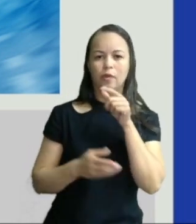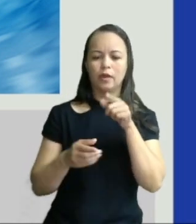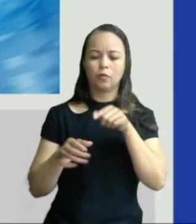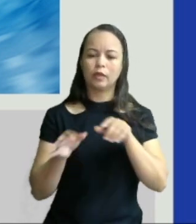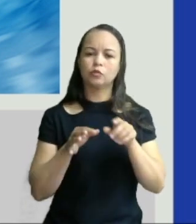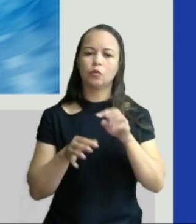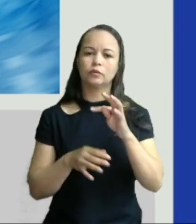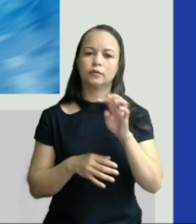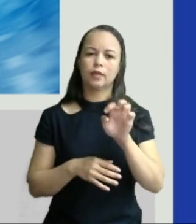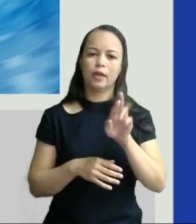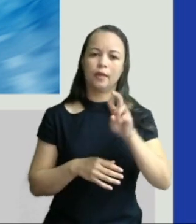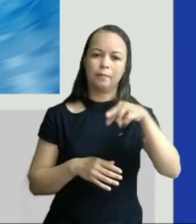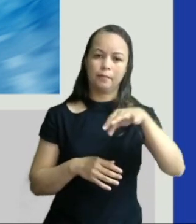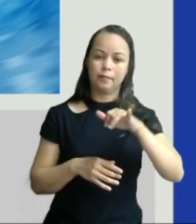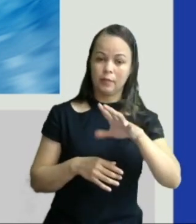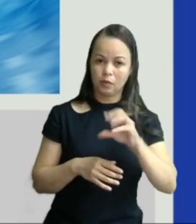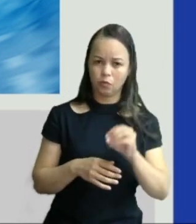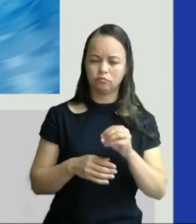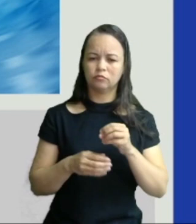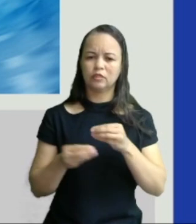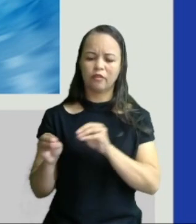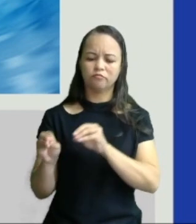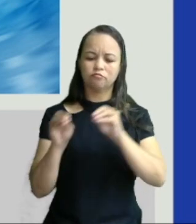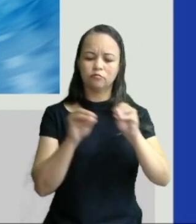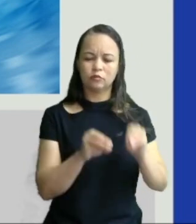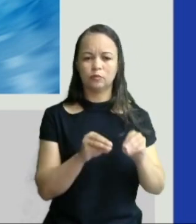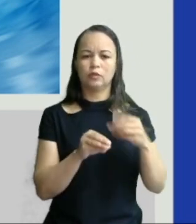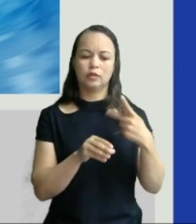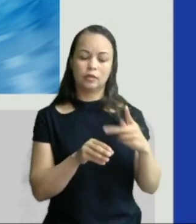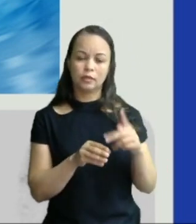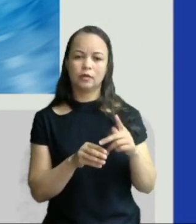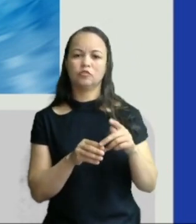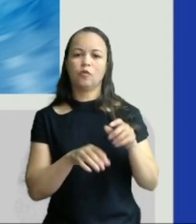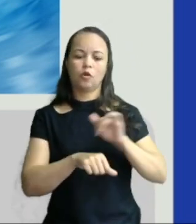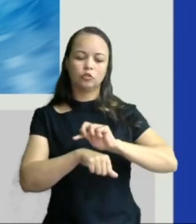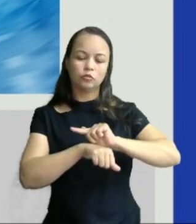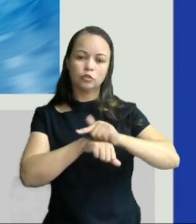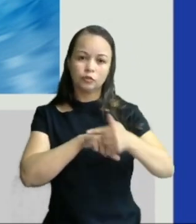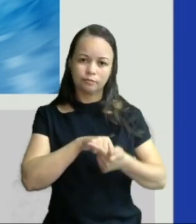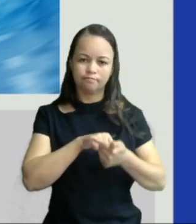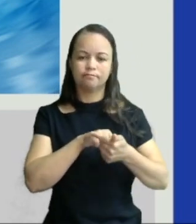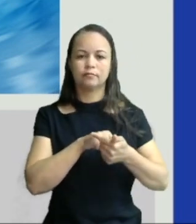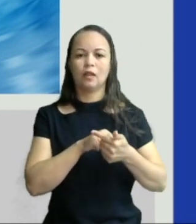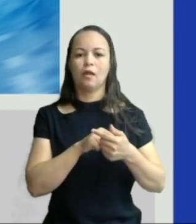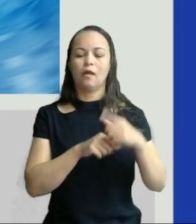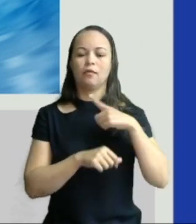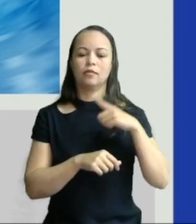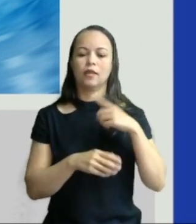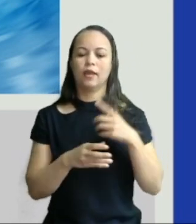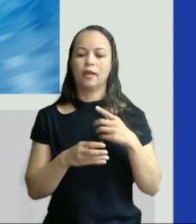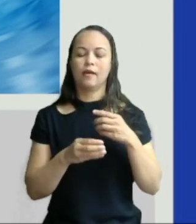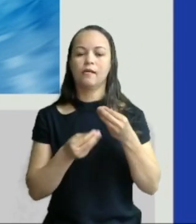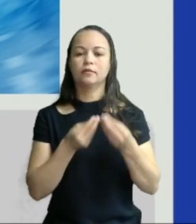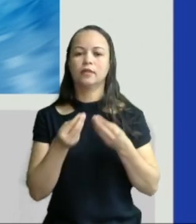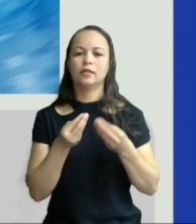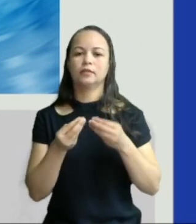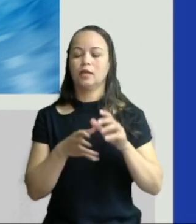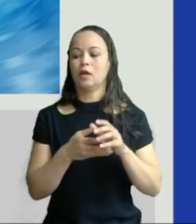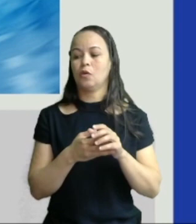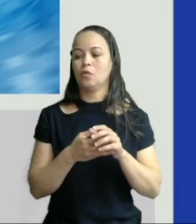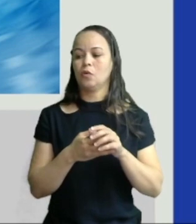ele serve de transporte, né, que transporta substâncias, tem a tensão superficial e tem um